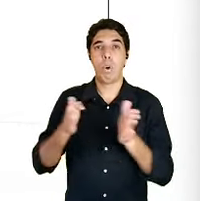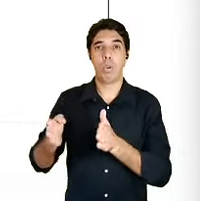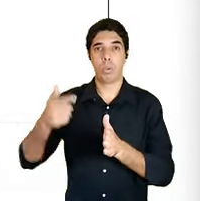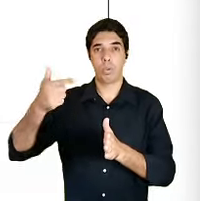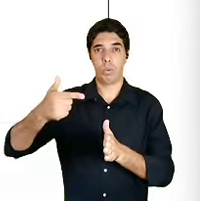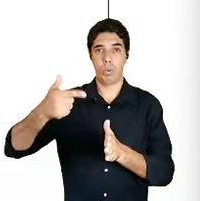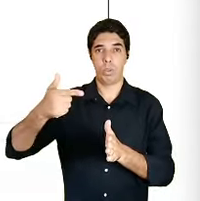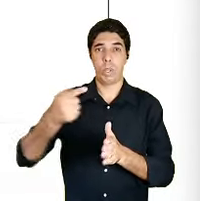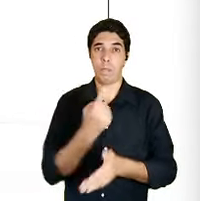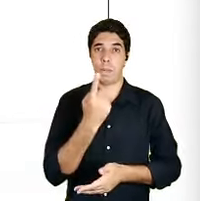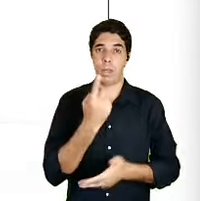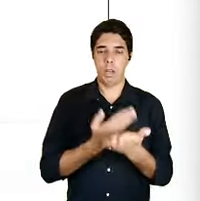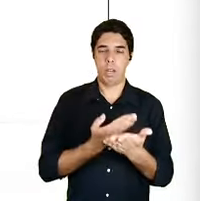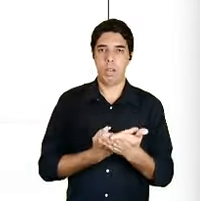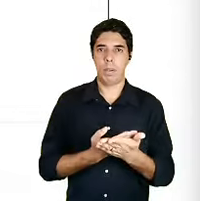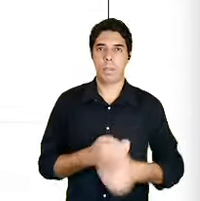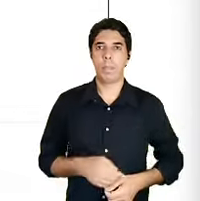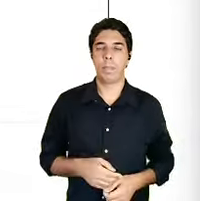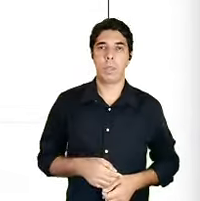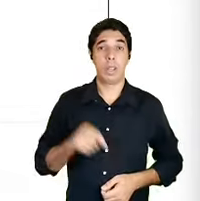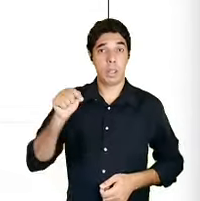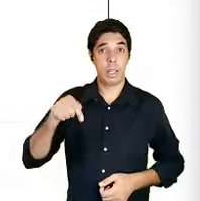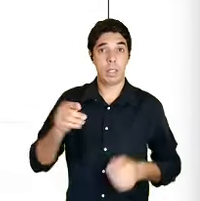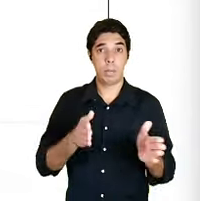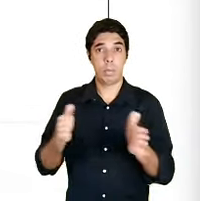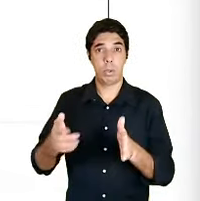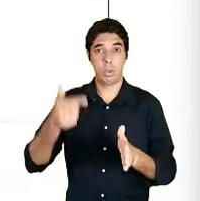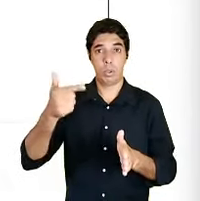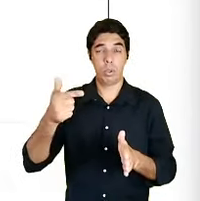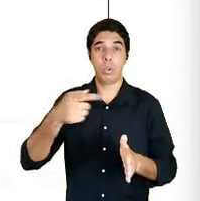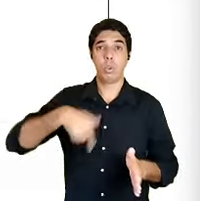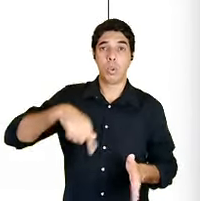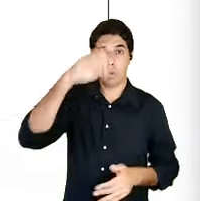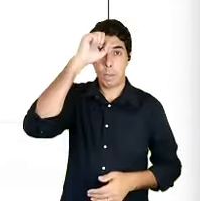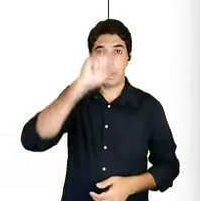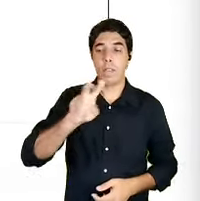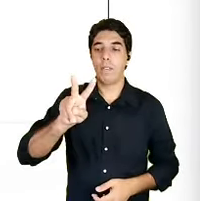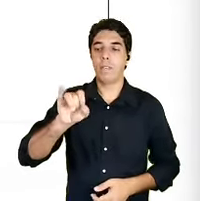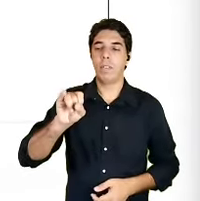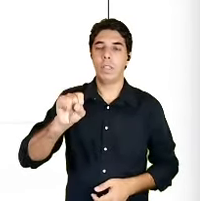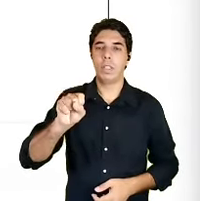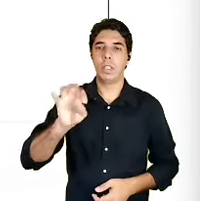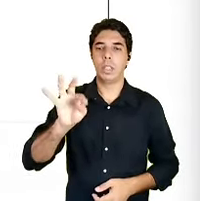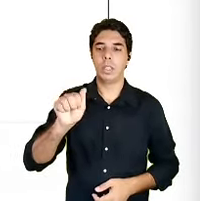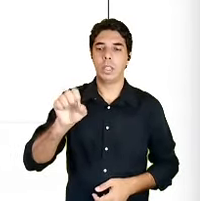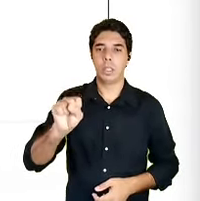2. No módulo 2, nós iremos trabalhar as vistas ortográficas e